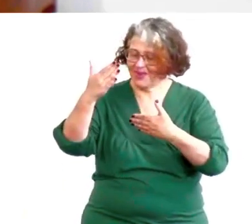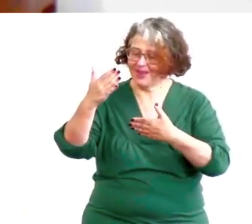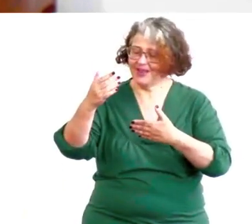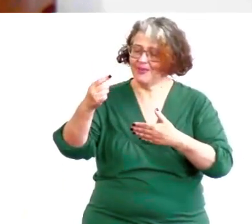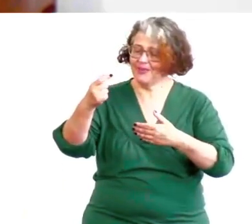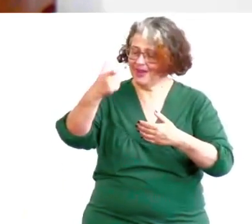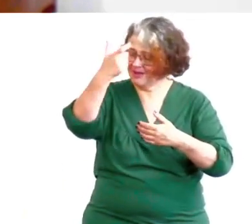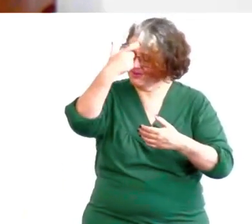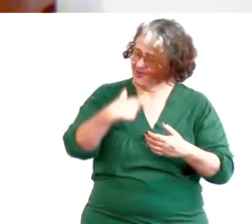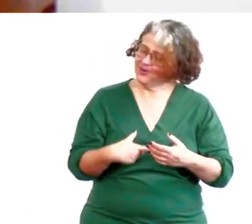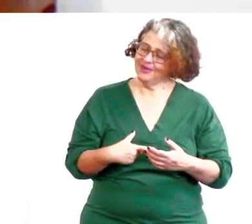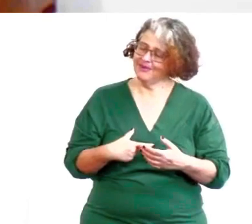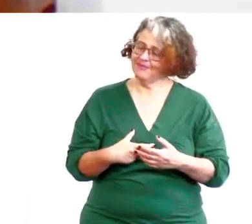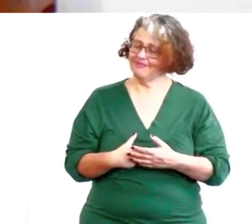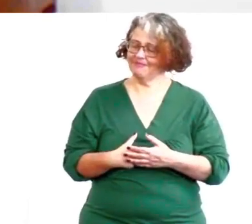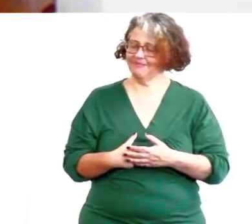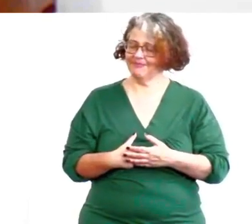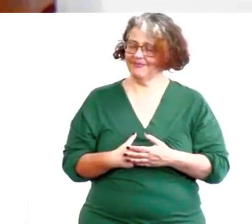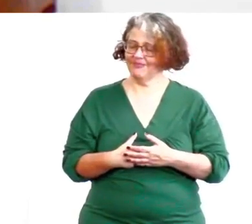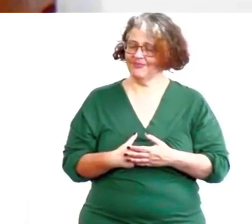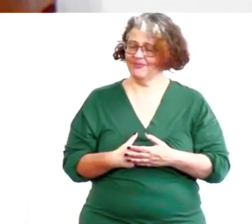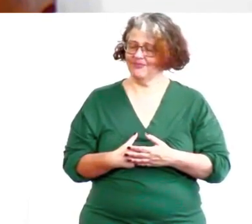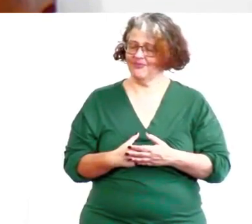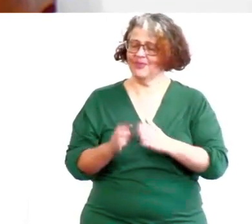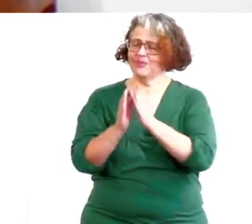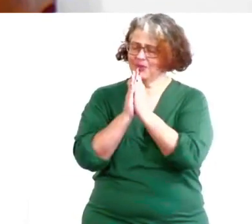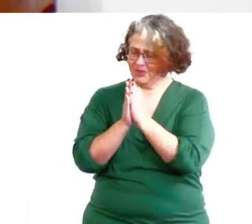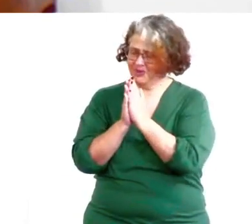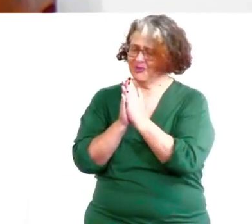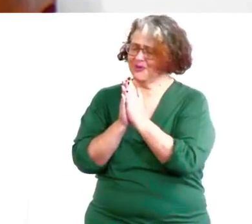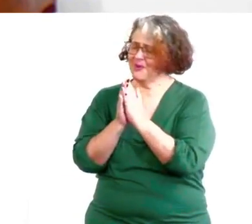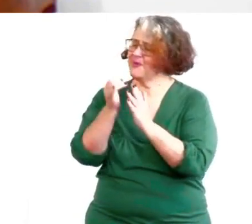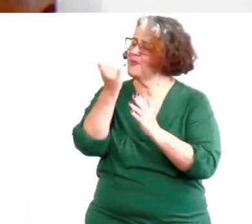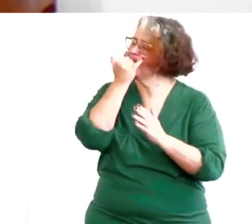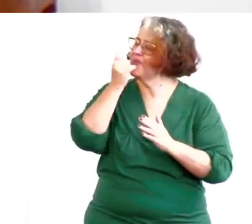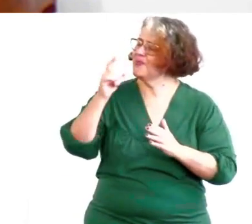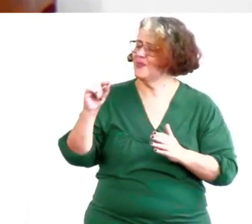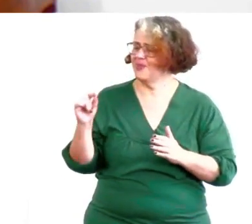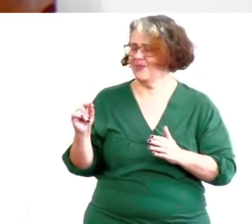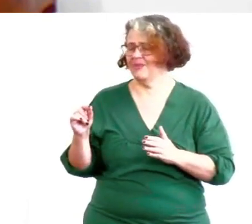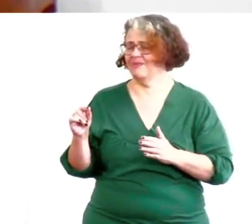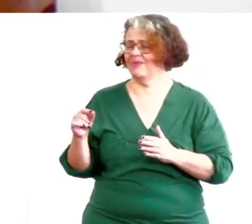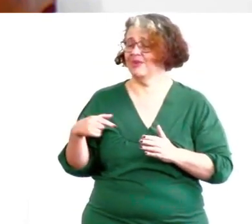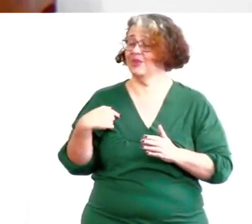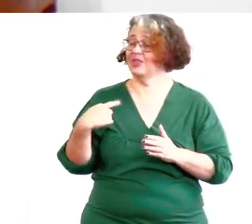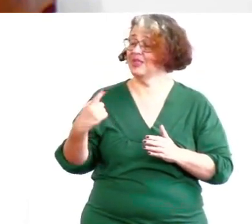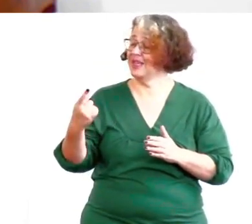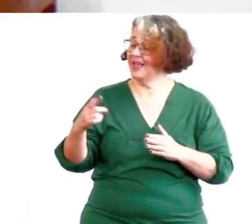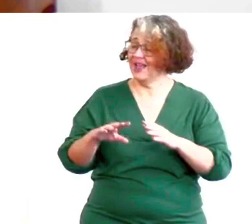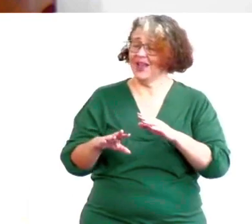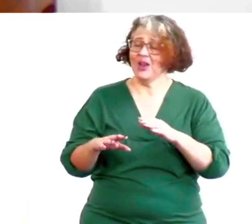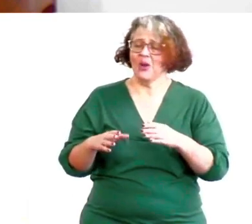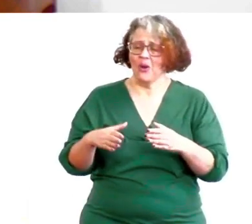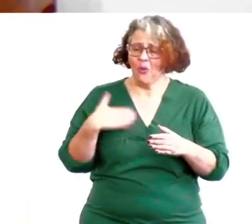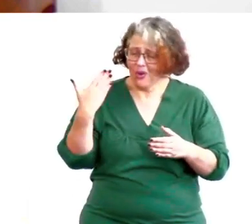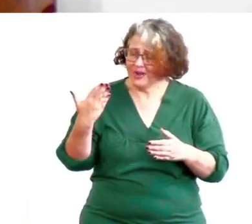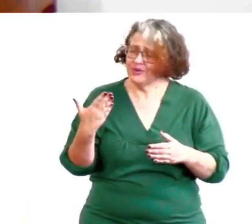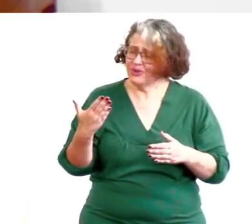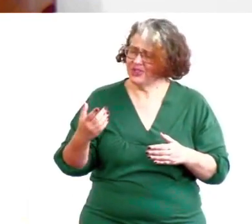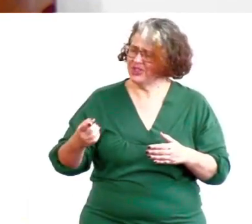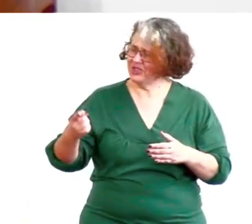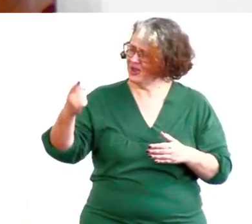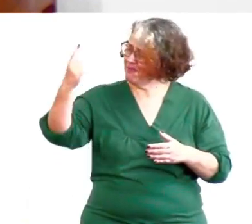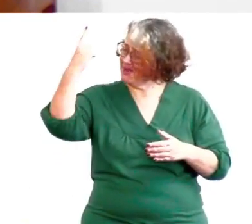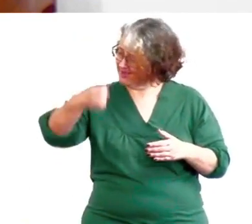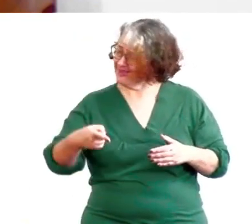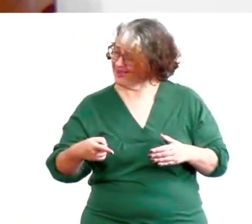Senhor. E já te pedimos perdão, se comissionados não agimos para a Tua glória em